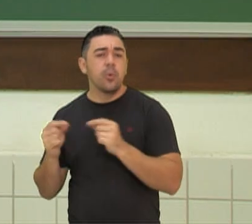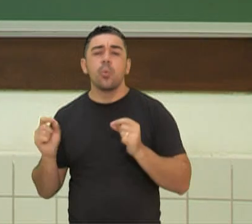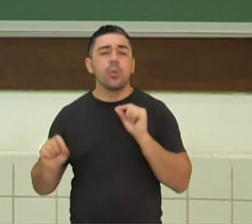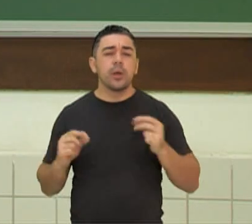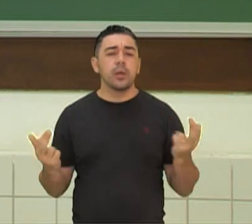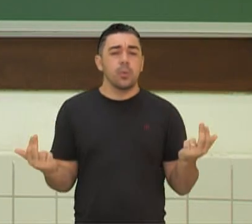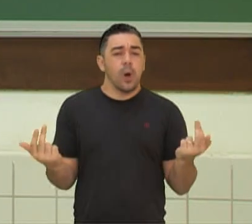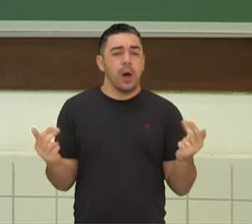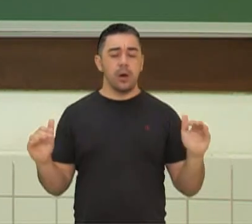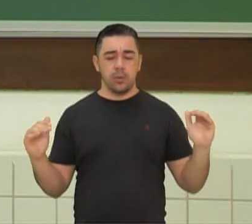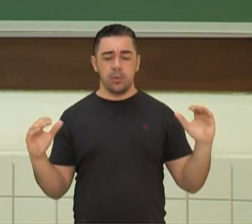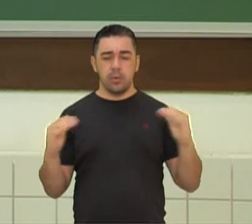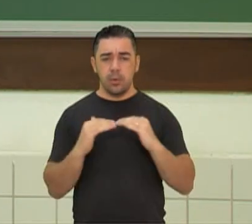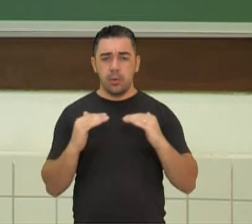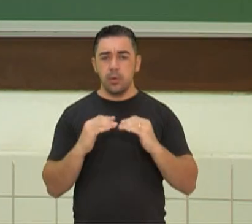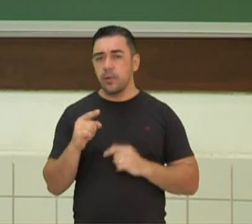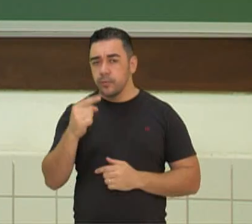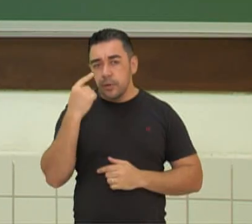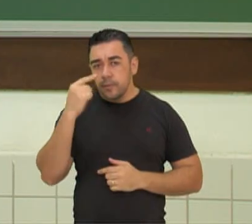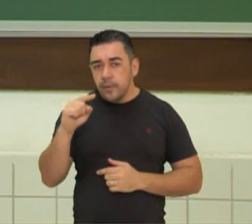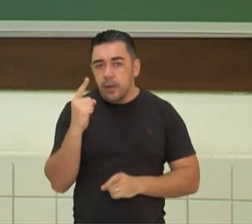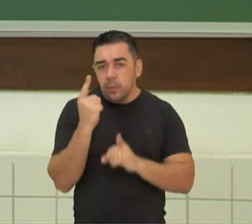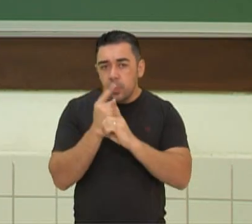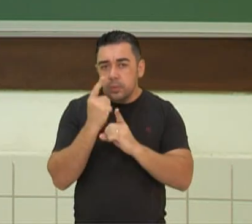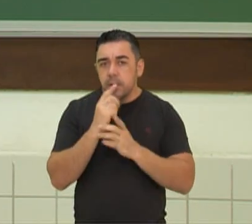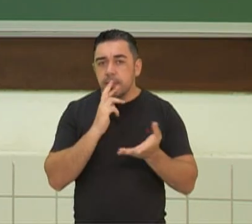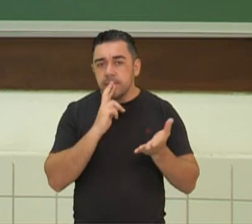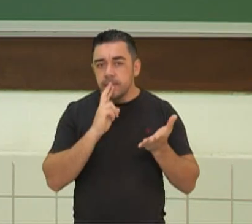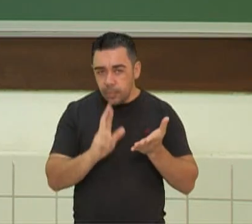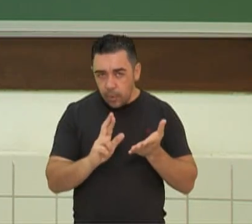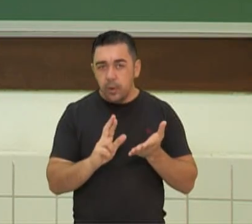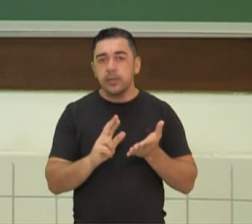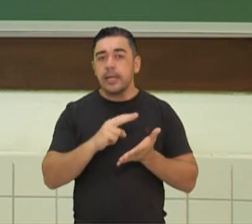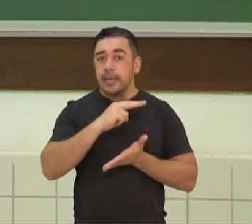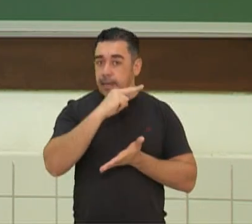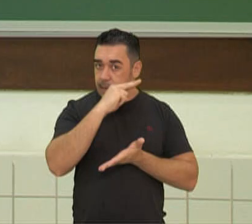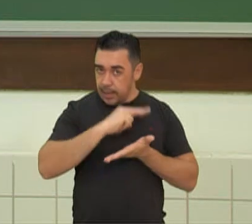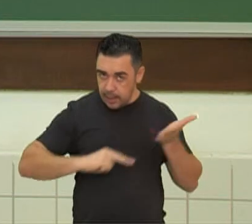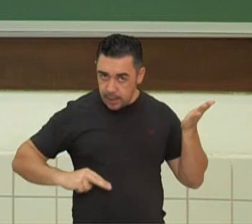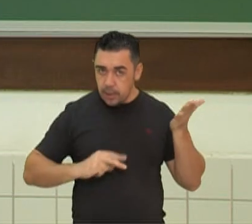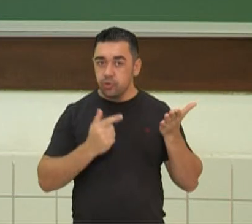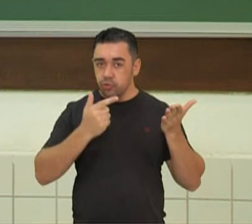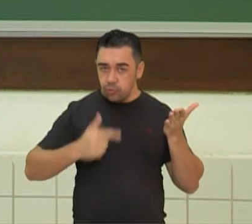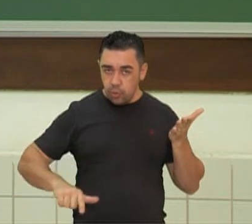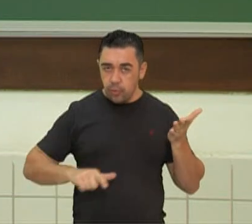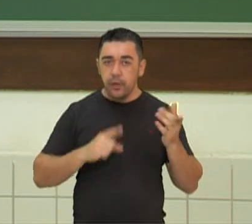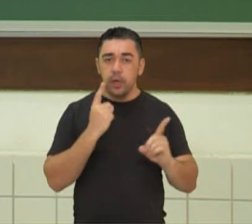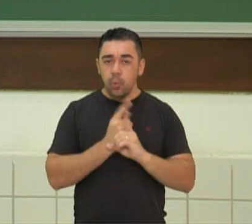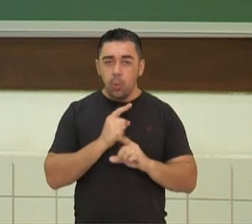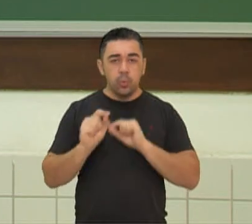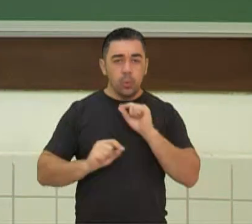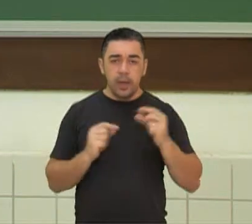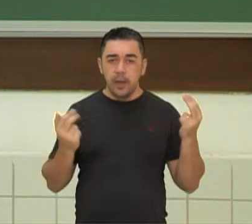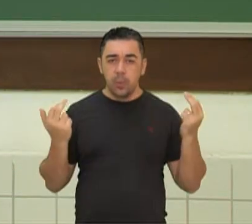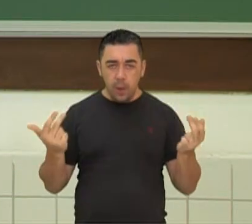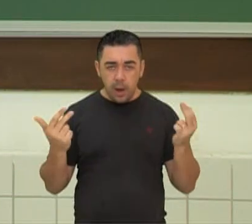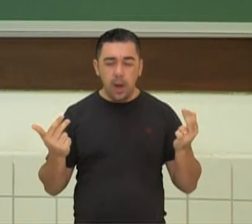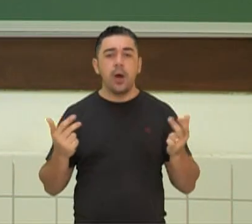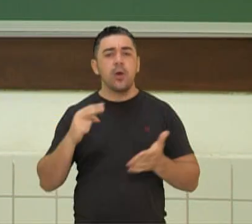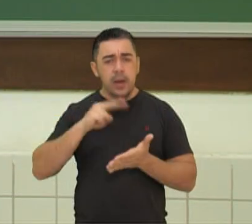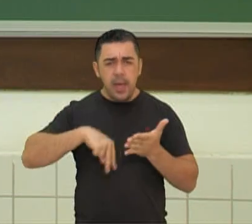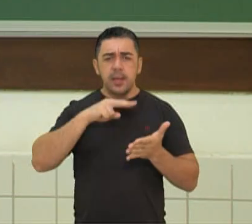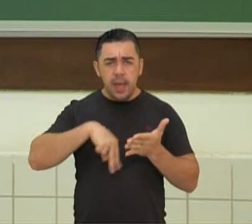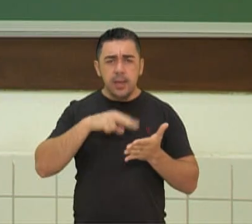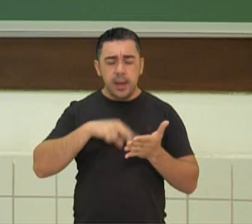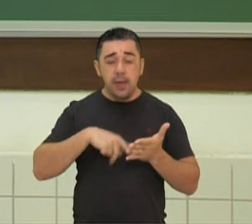possam verificar, concluírem a resposta, né? Então façam a leitura de novo desse trecho, releiam a pergunta quantas vezes